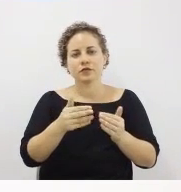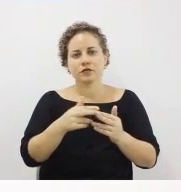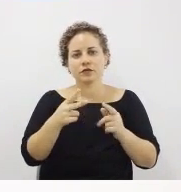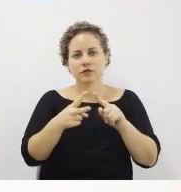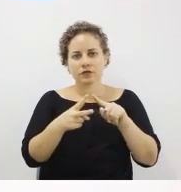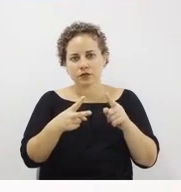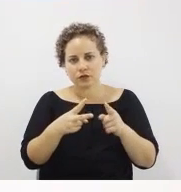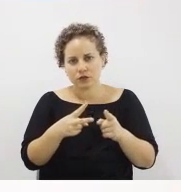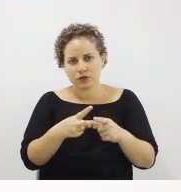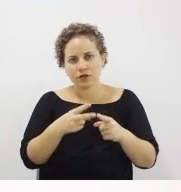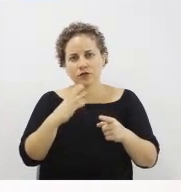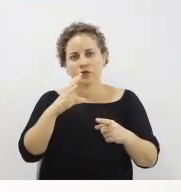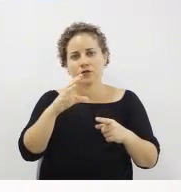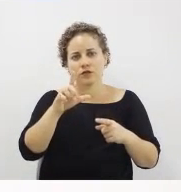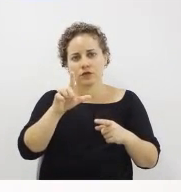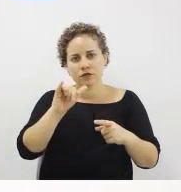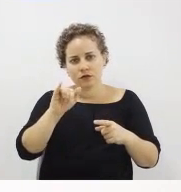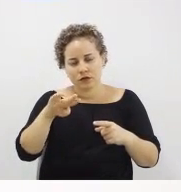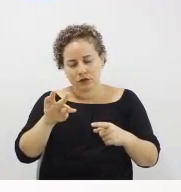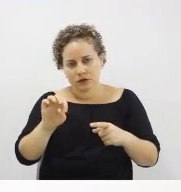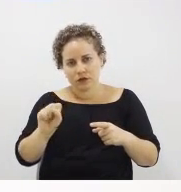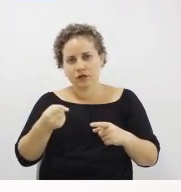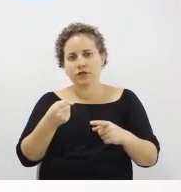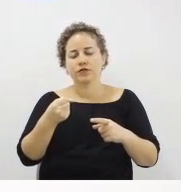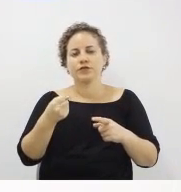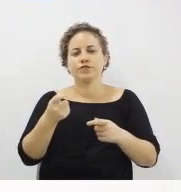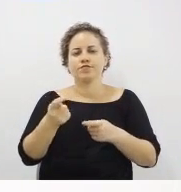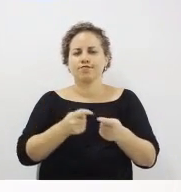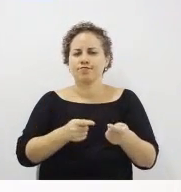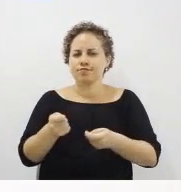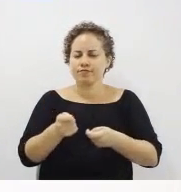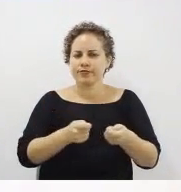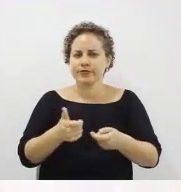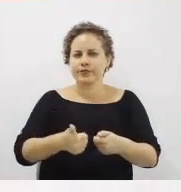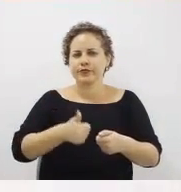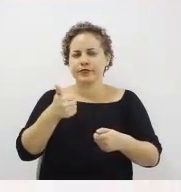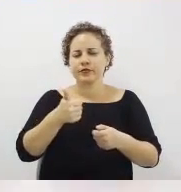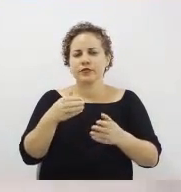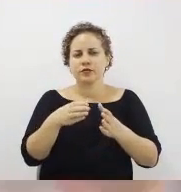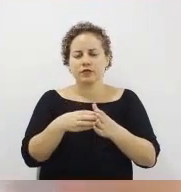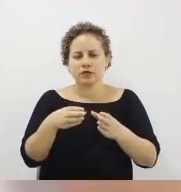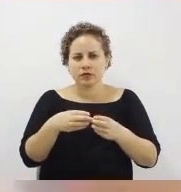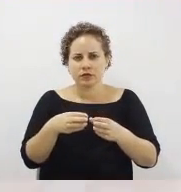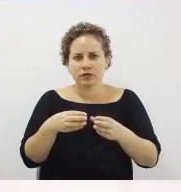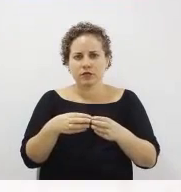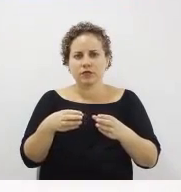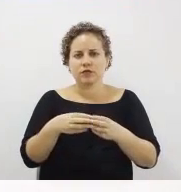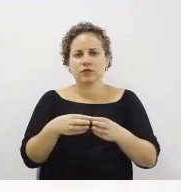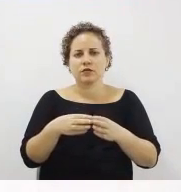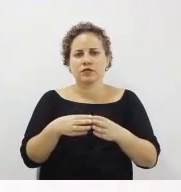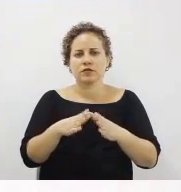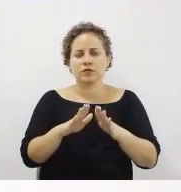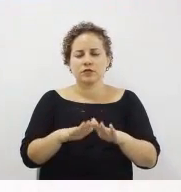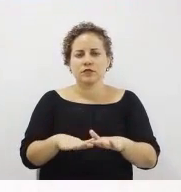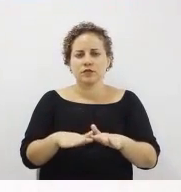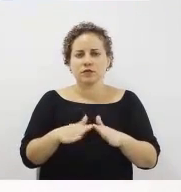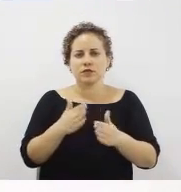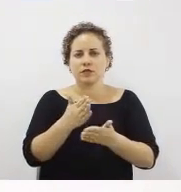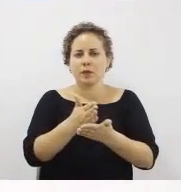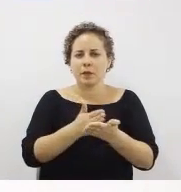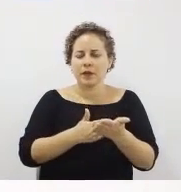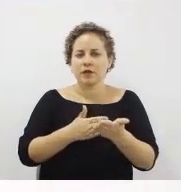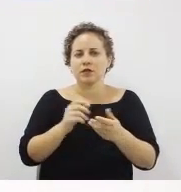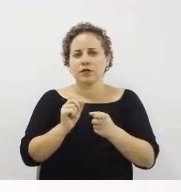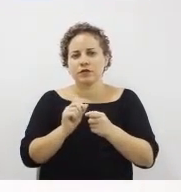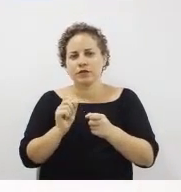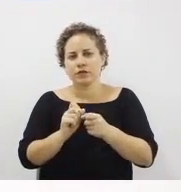clientes. Ela pode, por exemplo, negociar com o primeiro cliente de que ele fique com apenas metade da